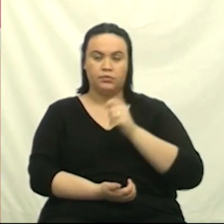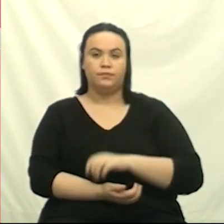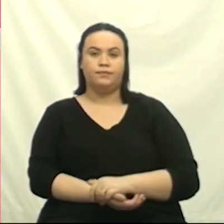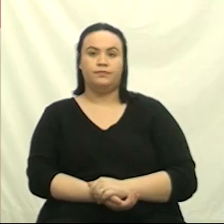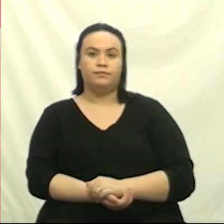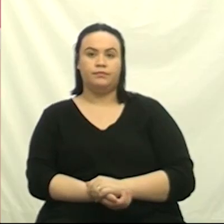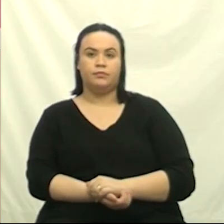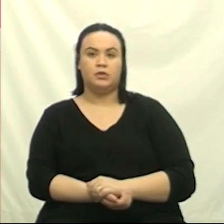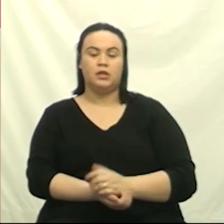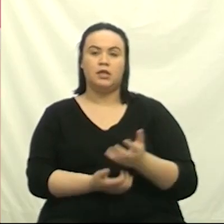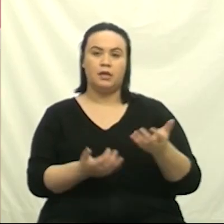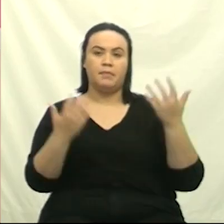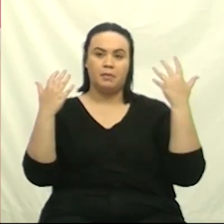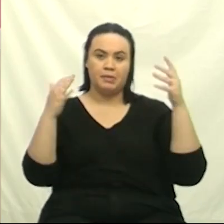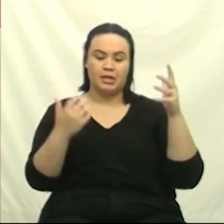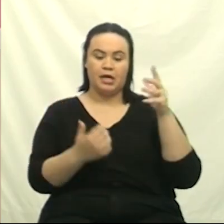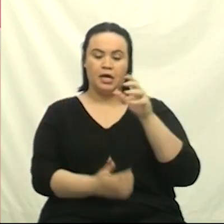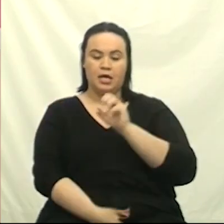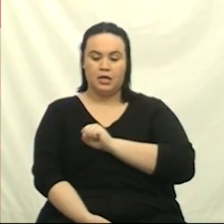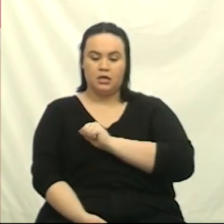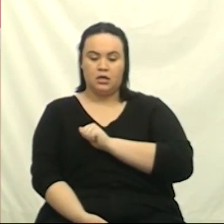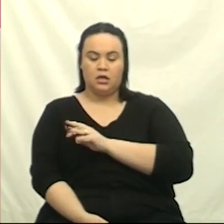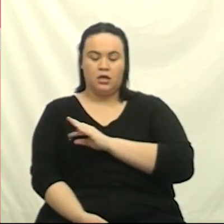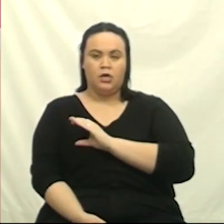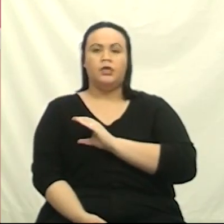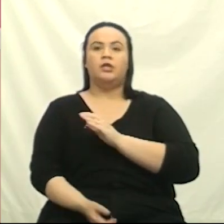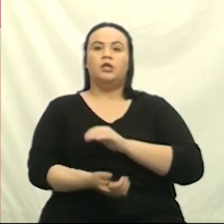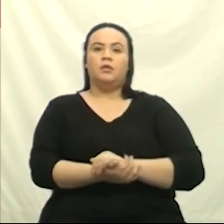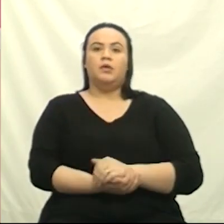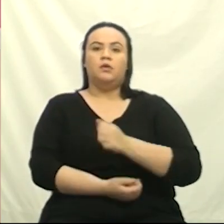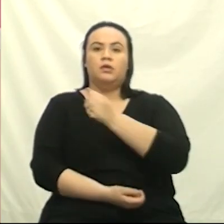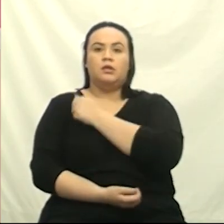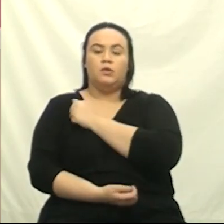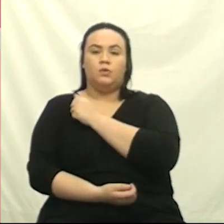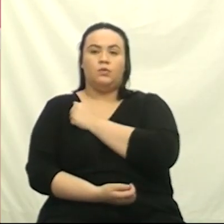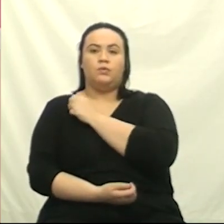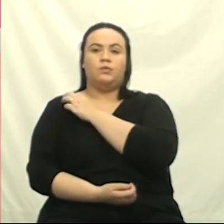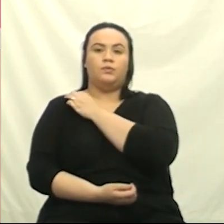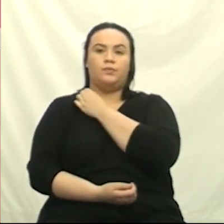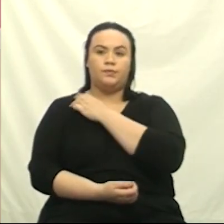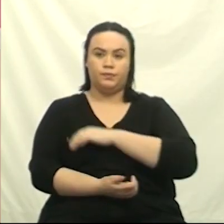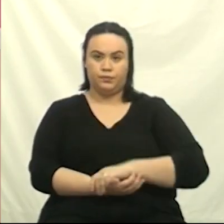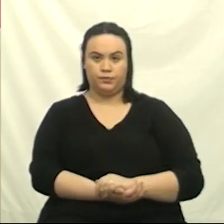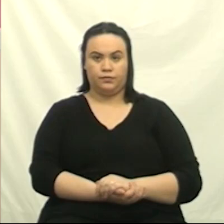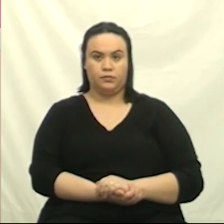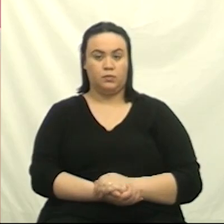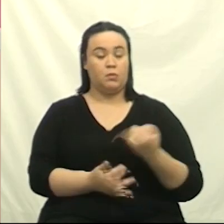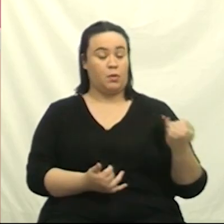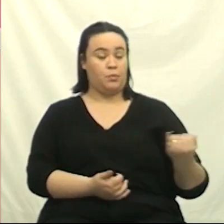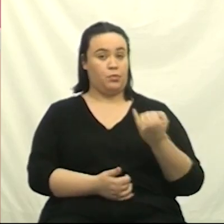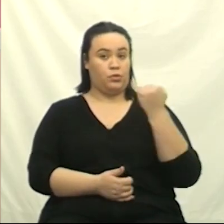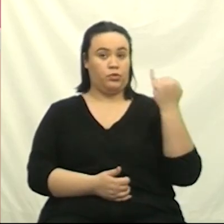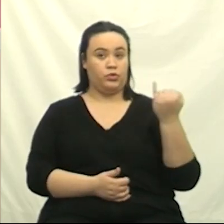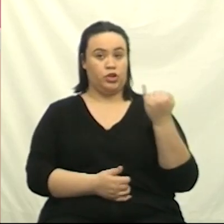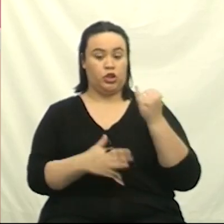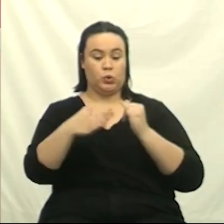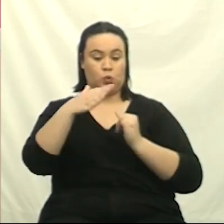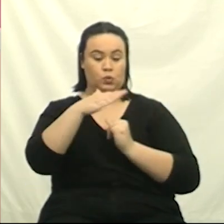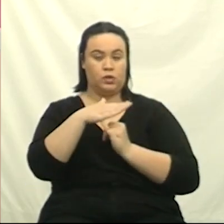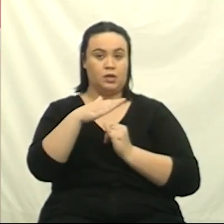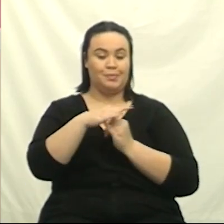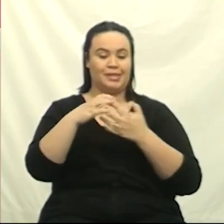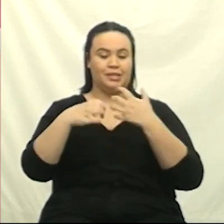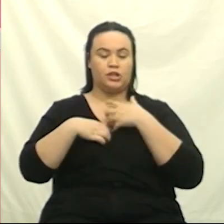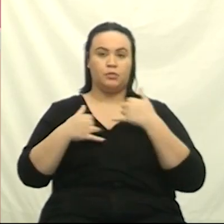deixar de parabenizar a SATIC por esse feito pelos alunos é uma importante instituição que sempre nos